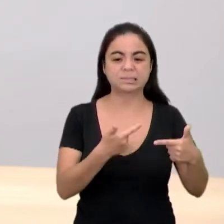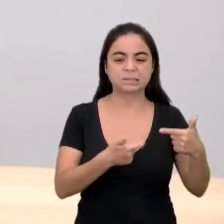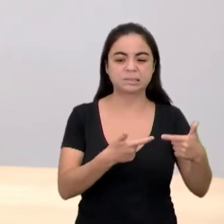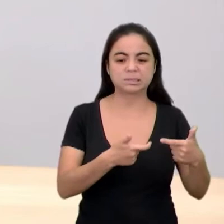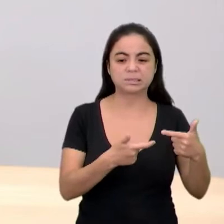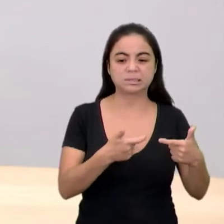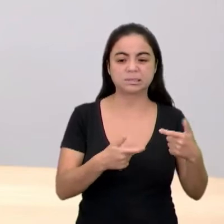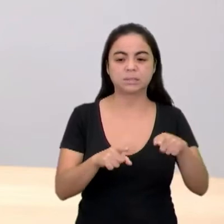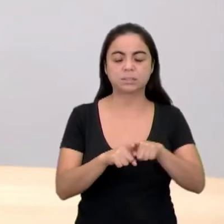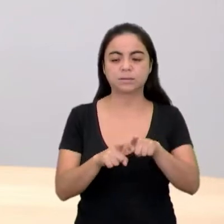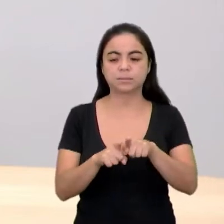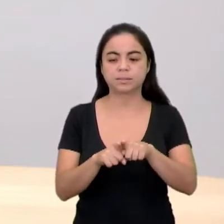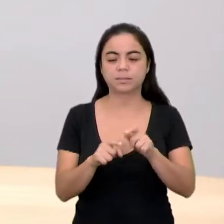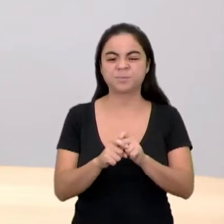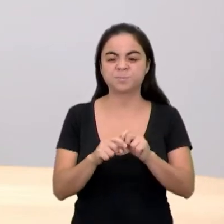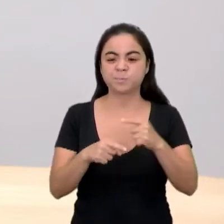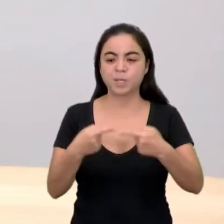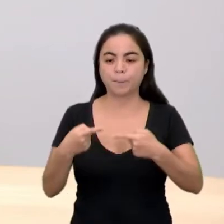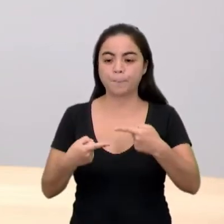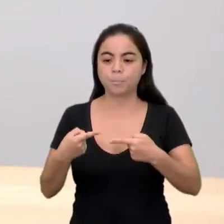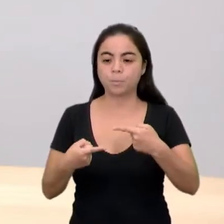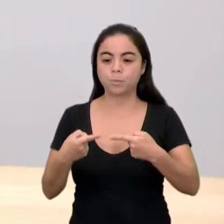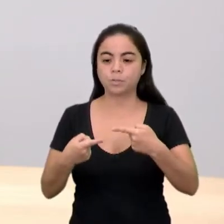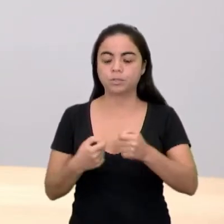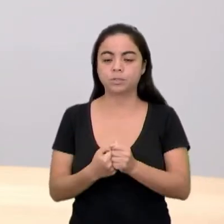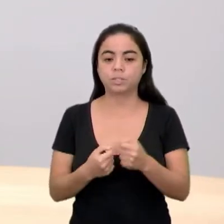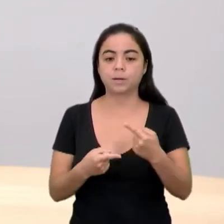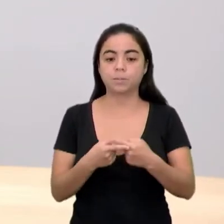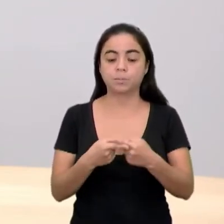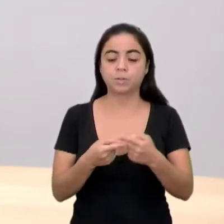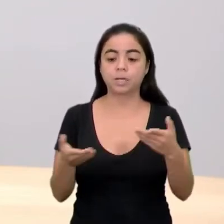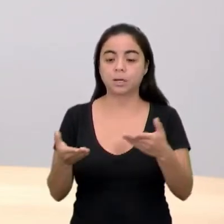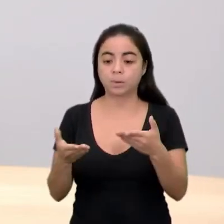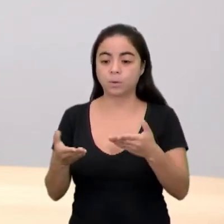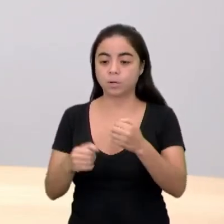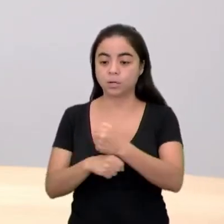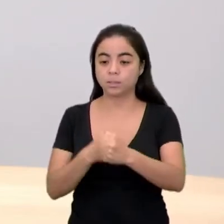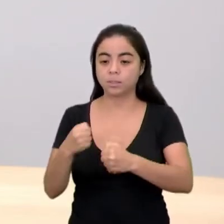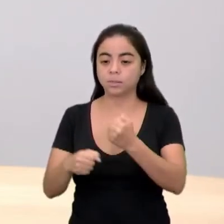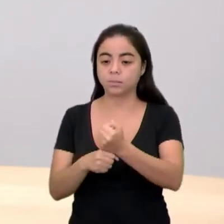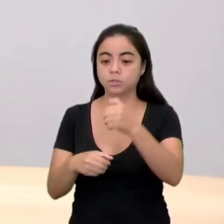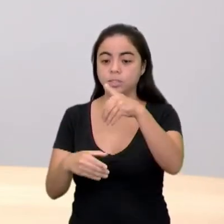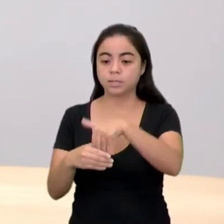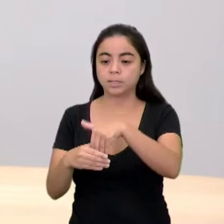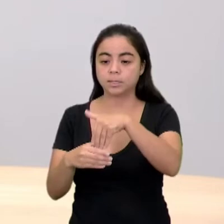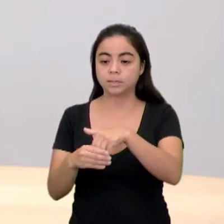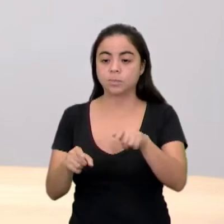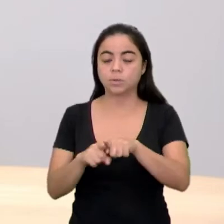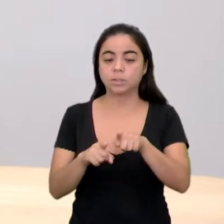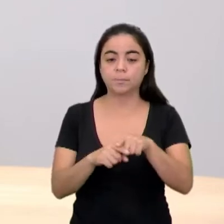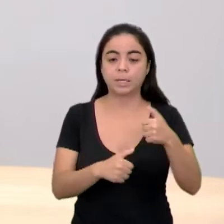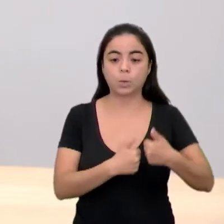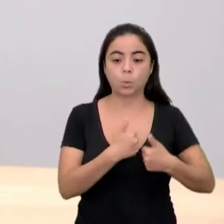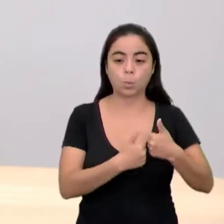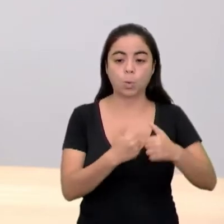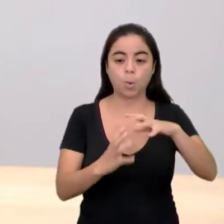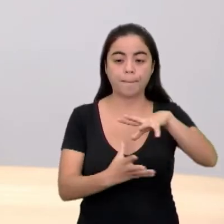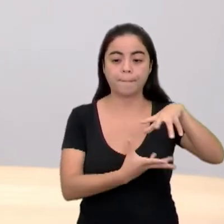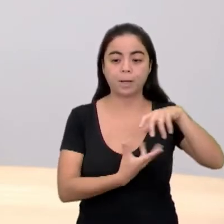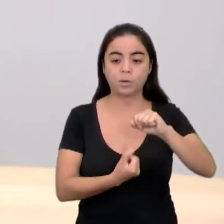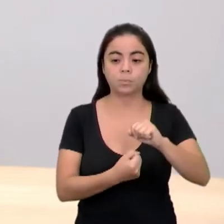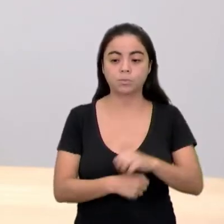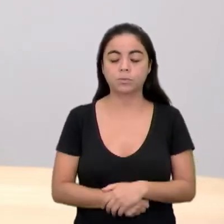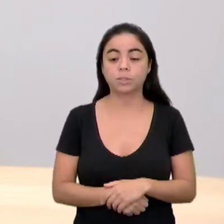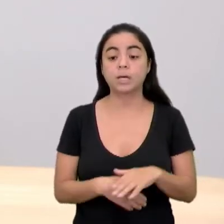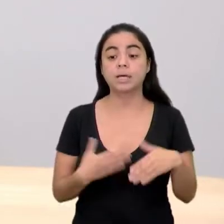sobre questão política, né? Já que estamos em ano de eleição, voltamos a falar agora sobre Copa do Mundo. Então tem alguns assuntos